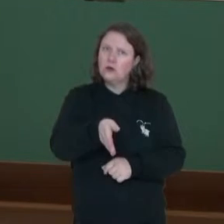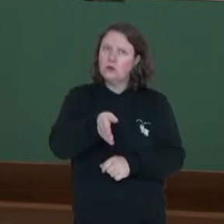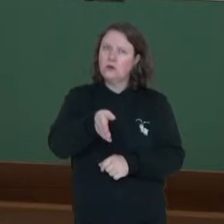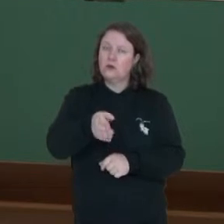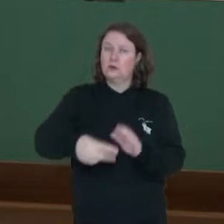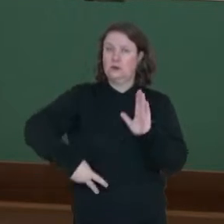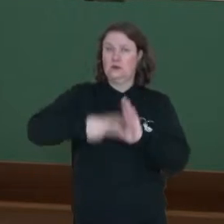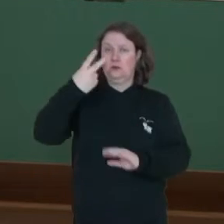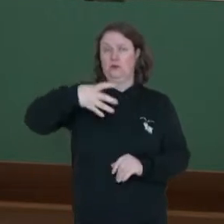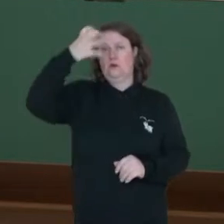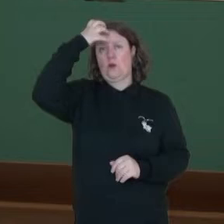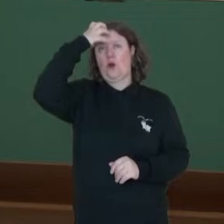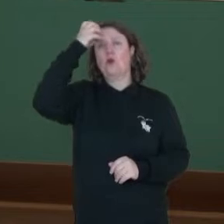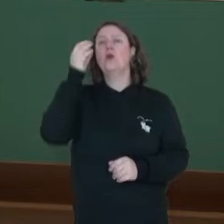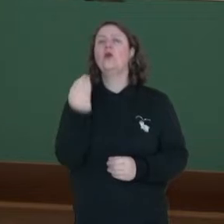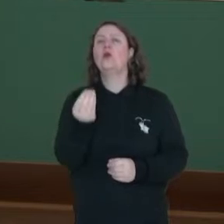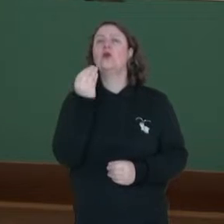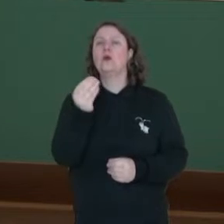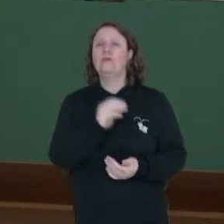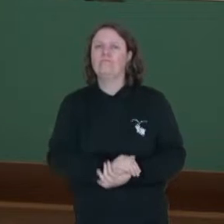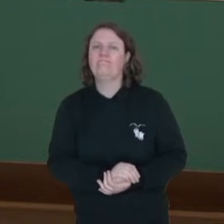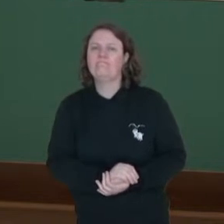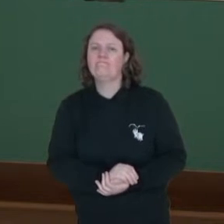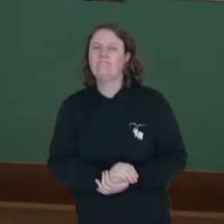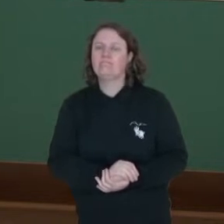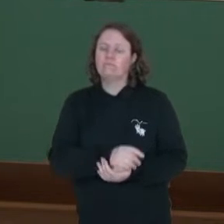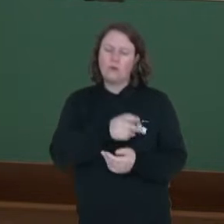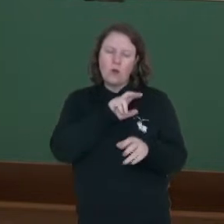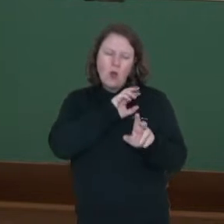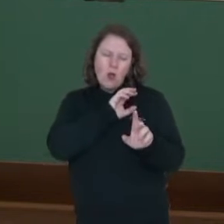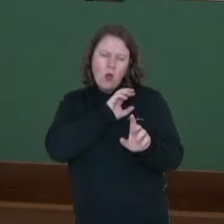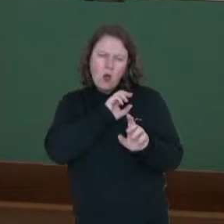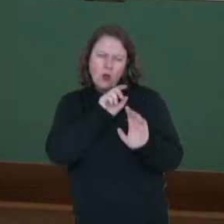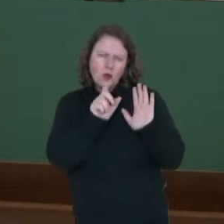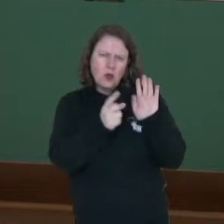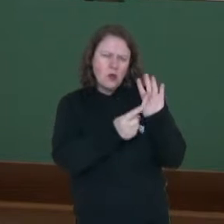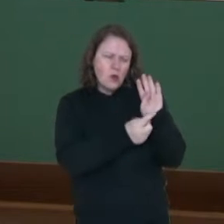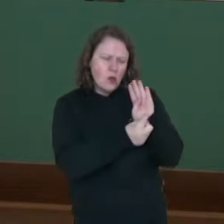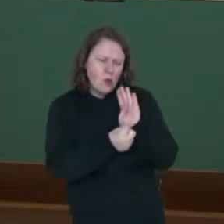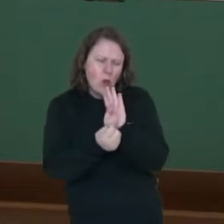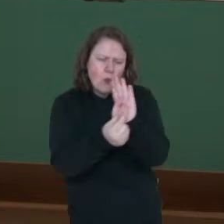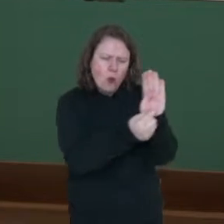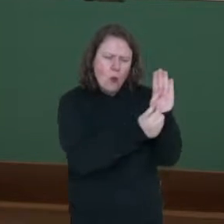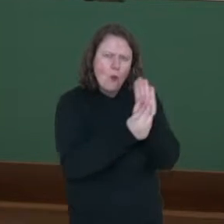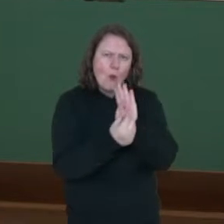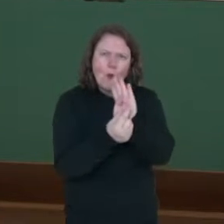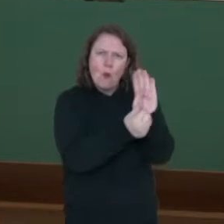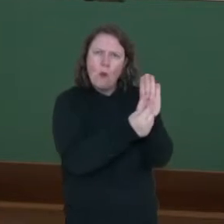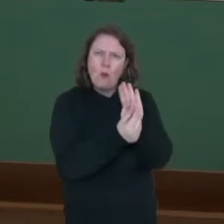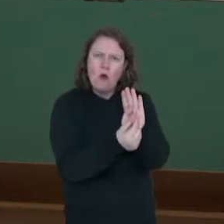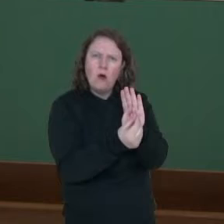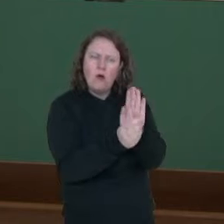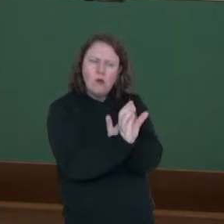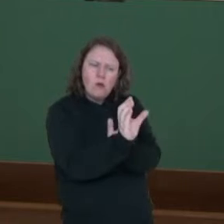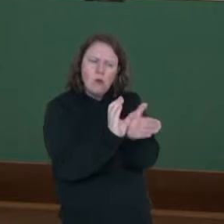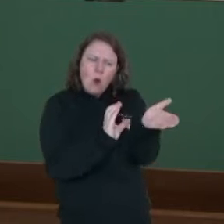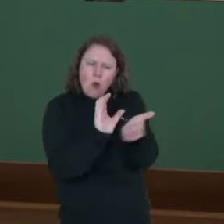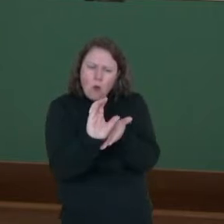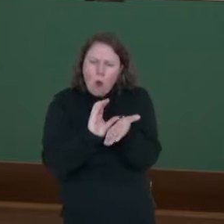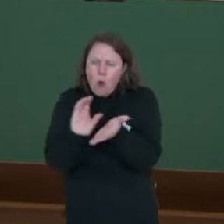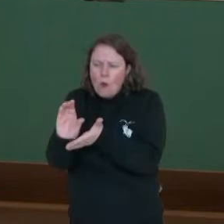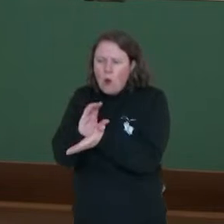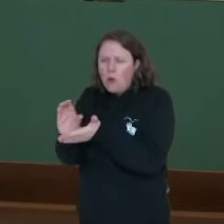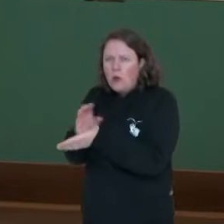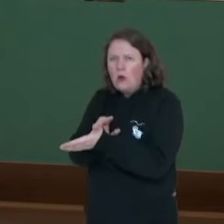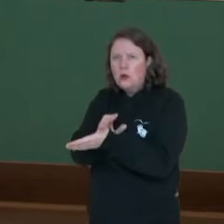Os lucros do café vão produzir, né, uma burguesia mais forte, vai enriquecer os produtores de